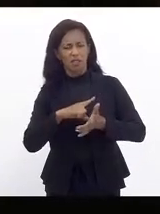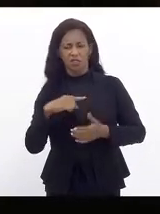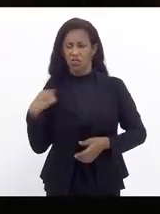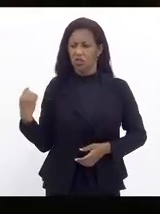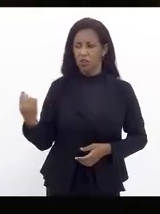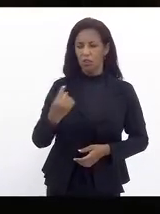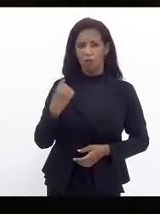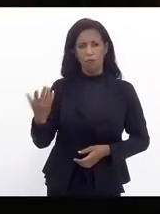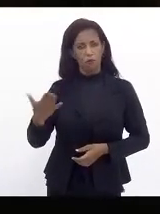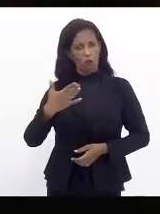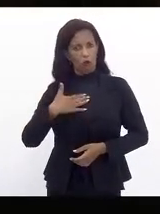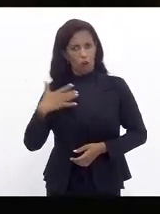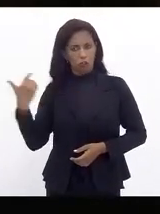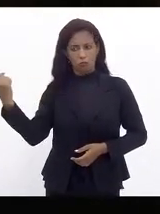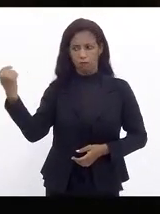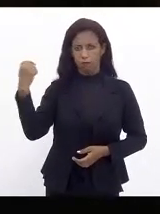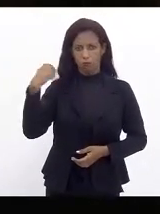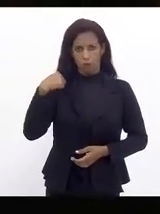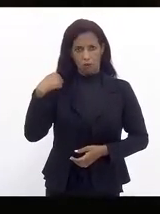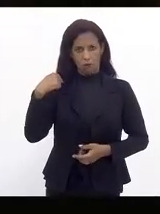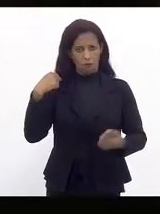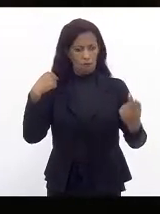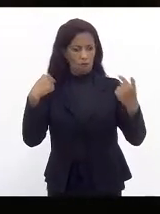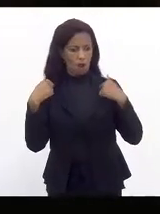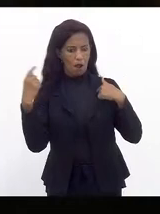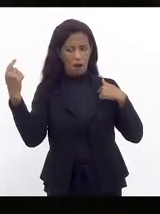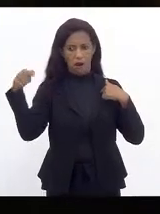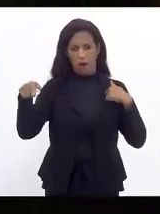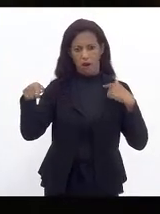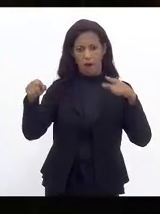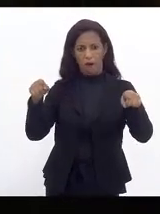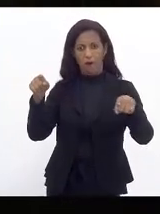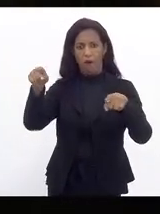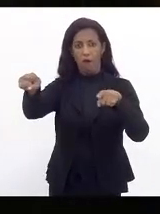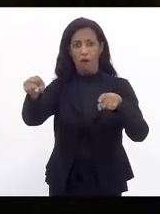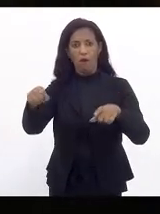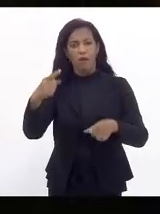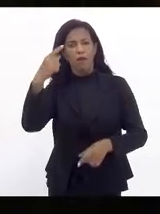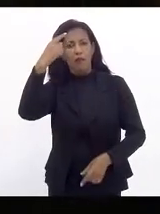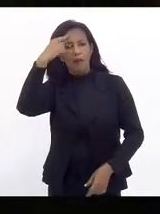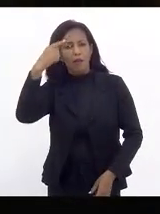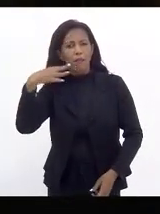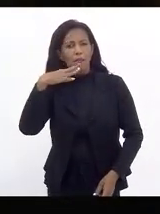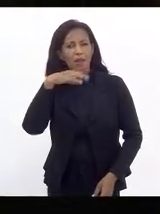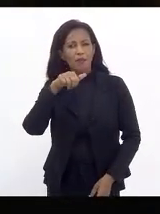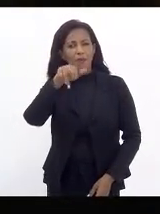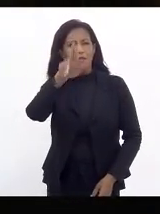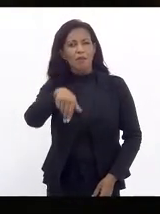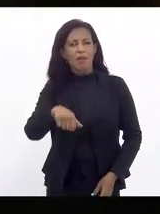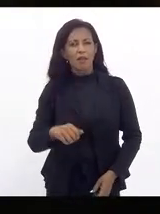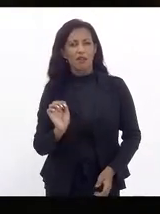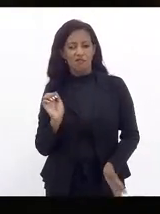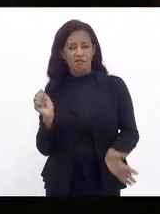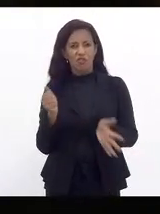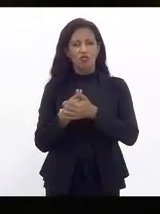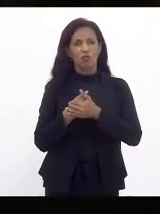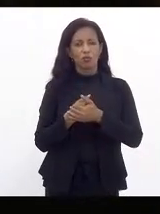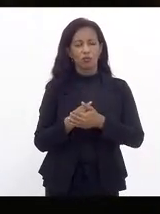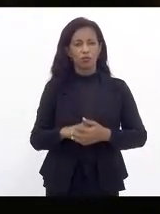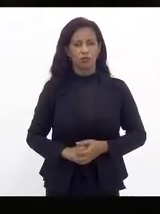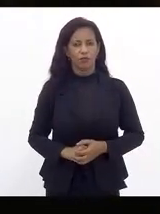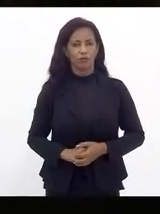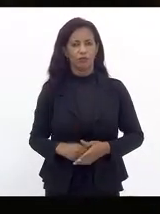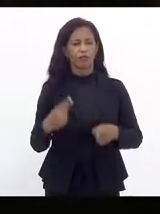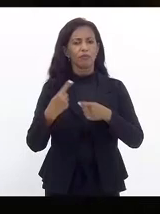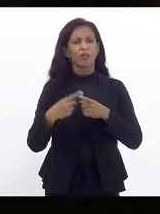muitos gostem de apontar o dedo para o outro, ele devia perceber bem o que ele faz no oculto.